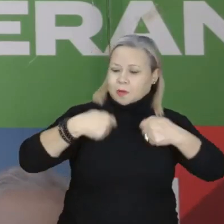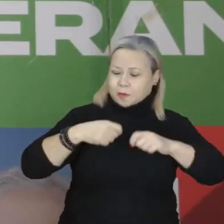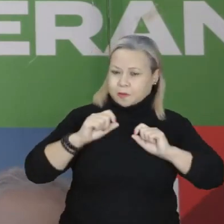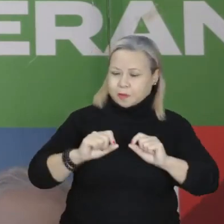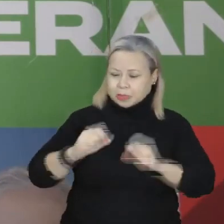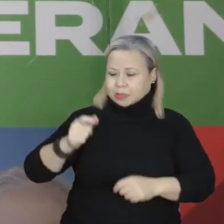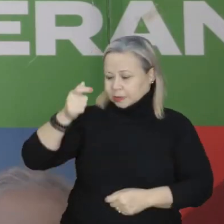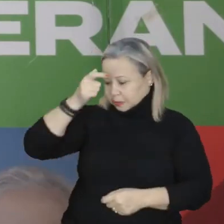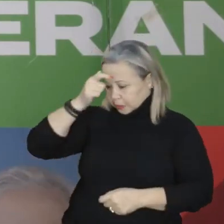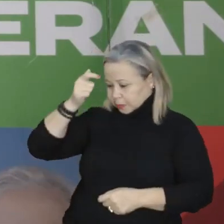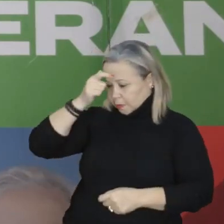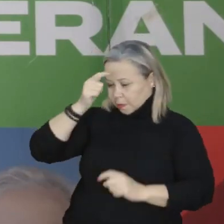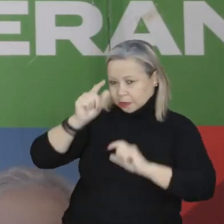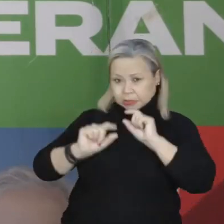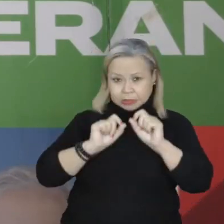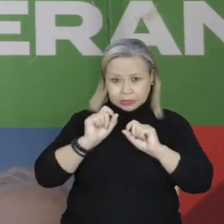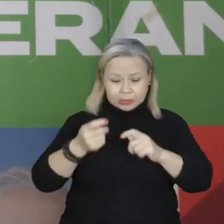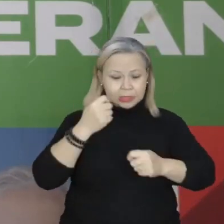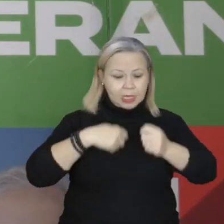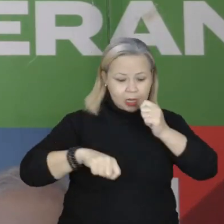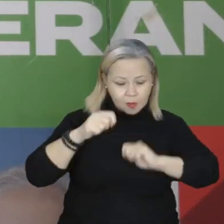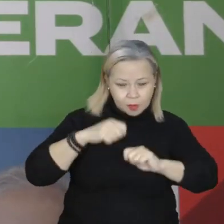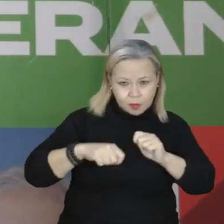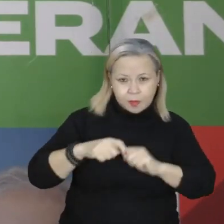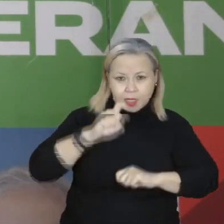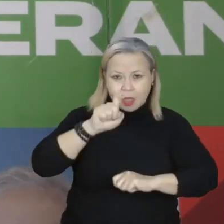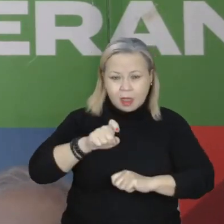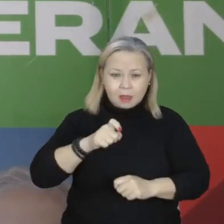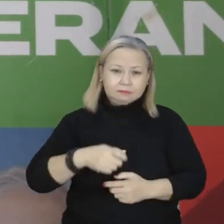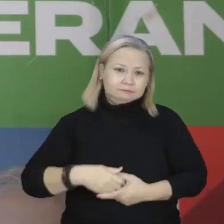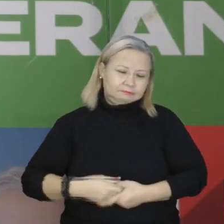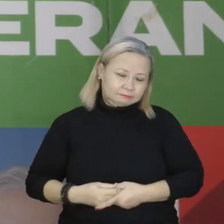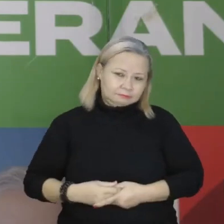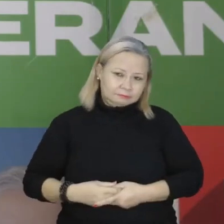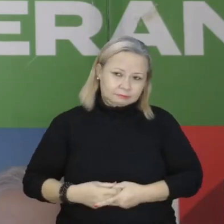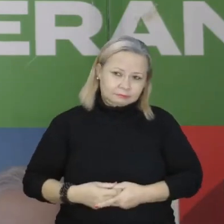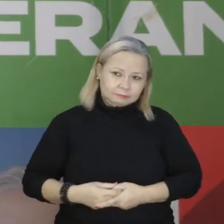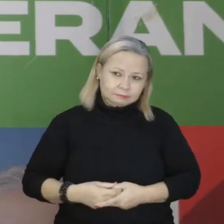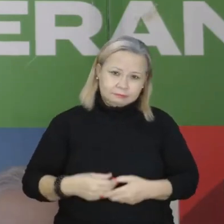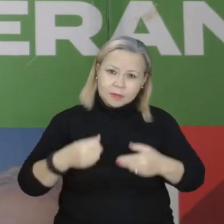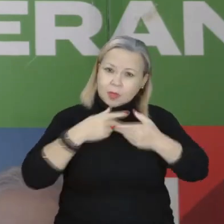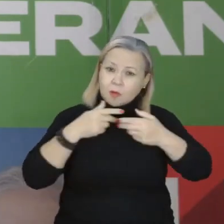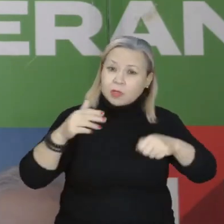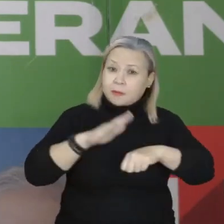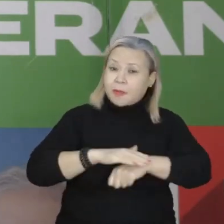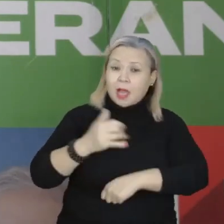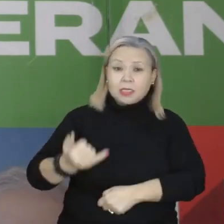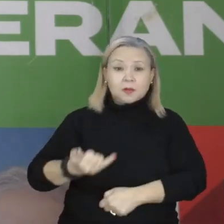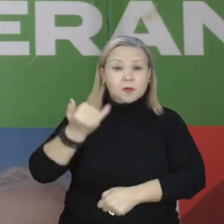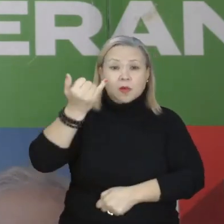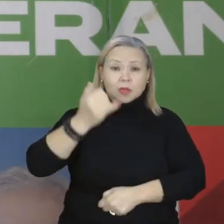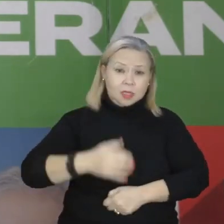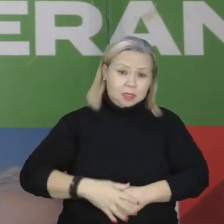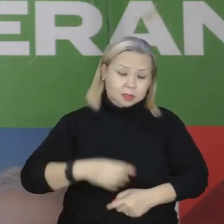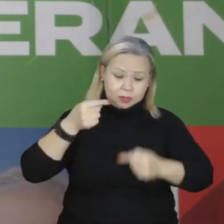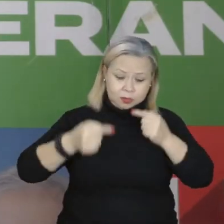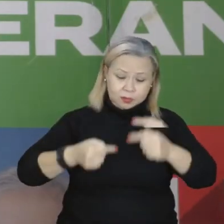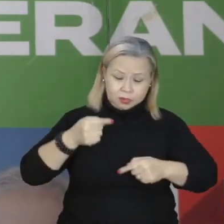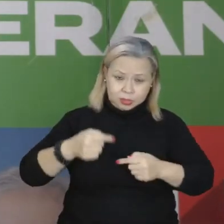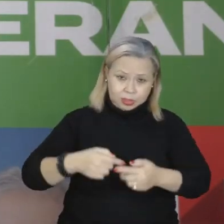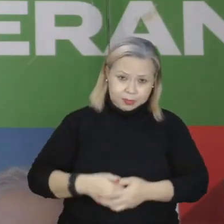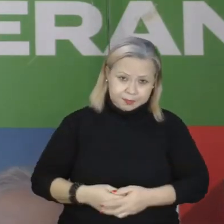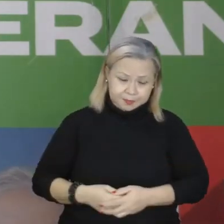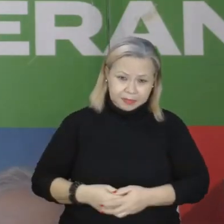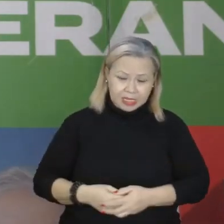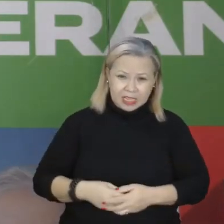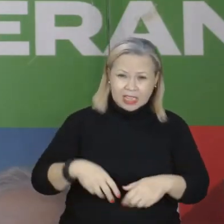consciência de que a economia é, sabe, a coisa que mais nos interessa discutir. Até porque, veja, esse